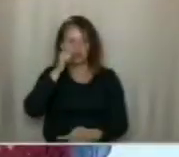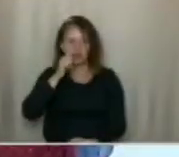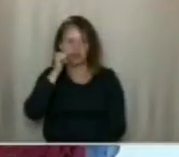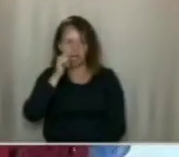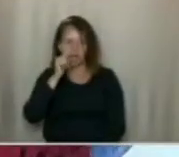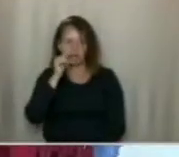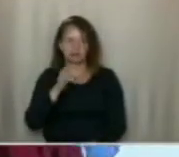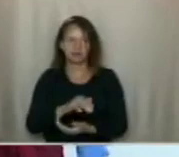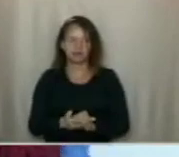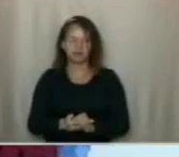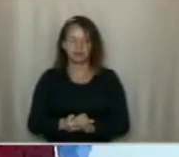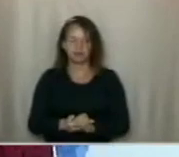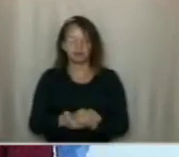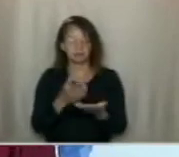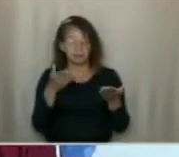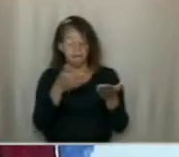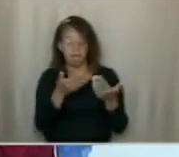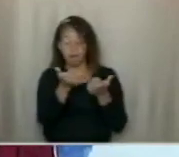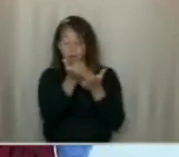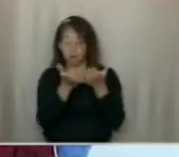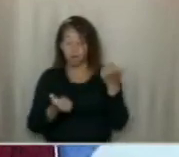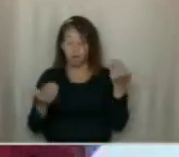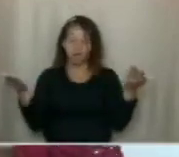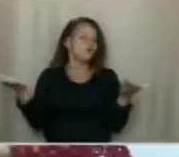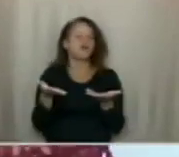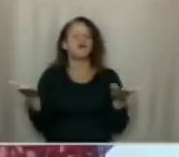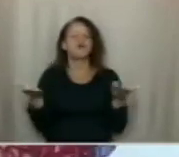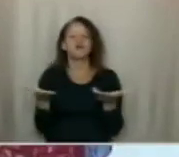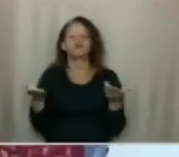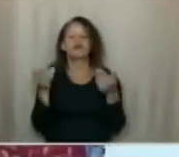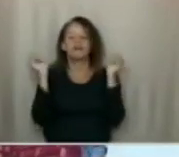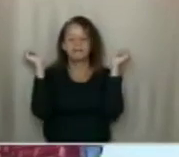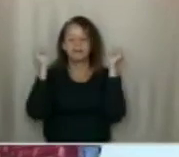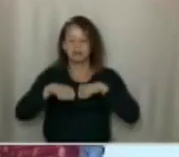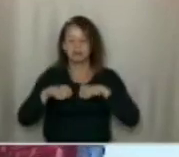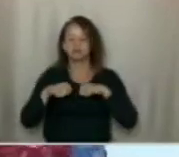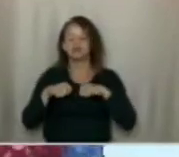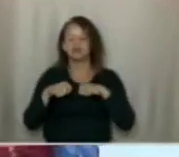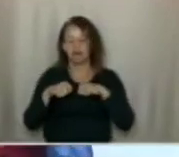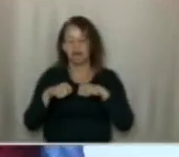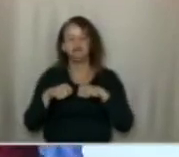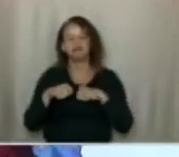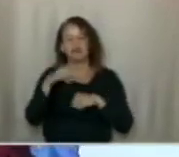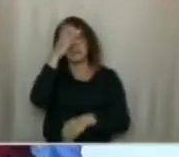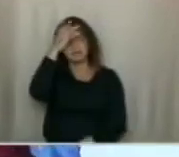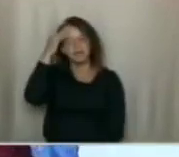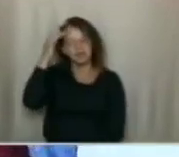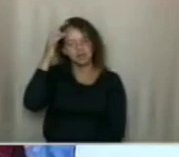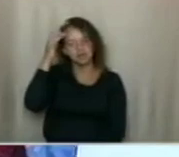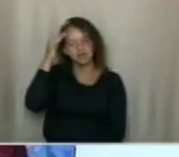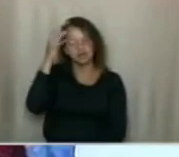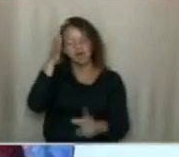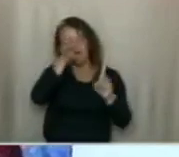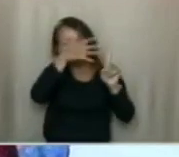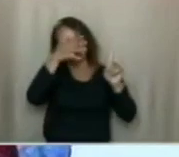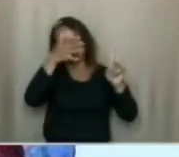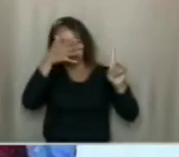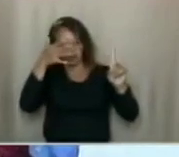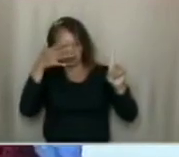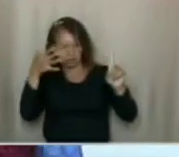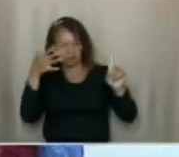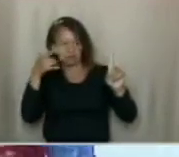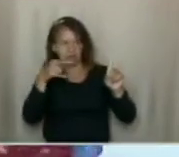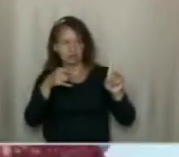vista se este conselho aqui hoje é a possibilidade que as pessoas LGBT que